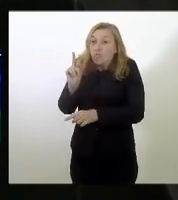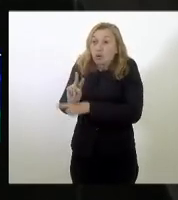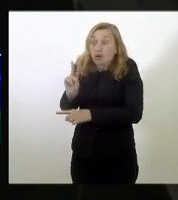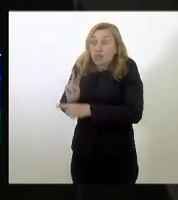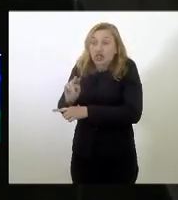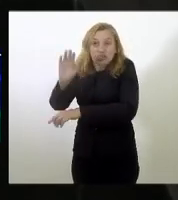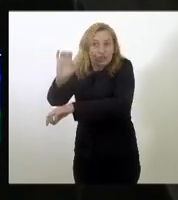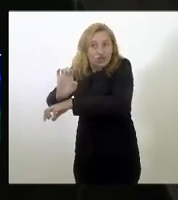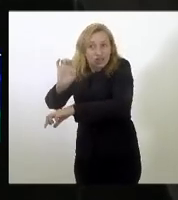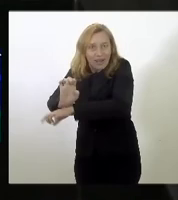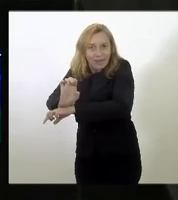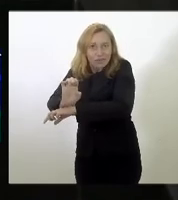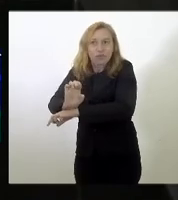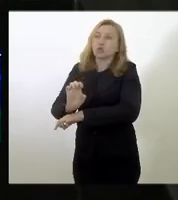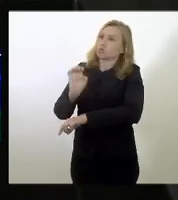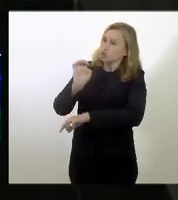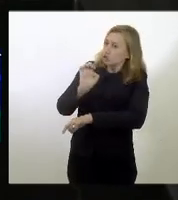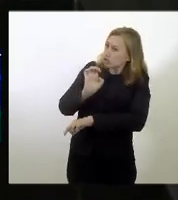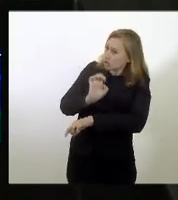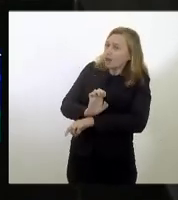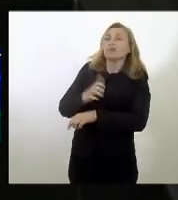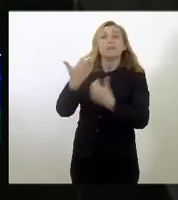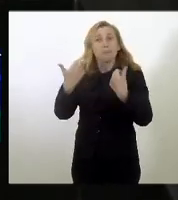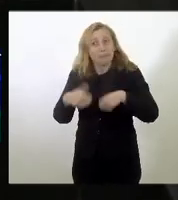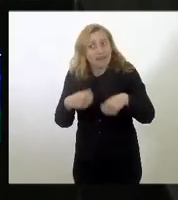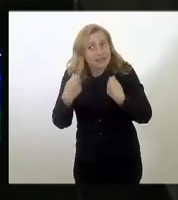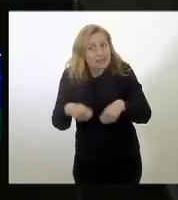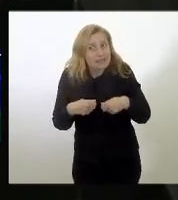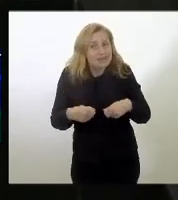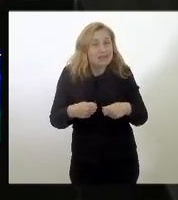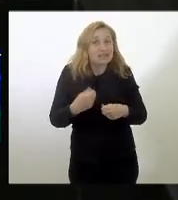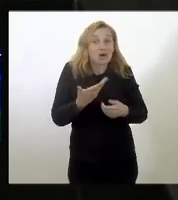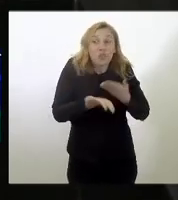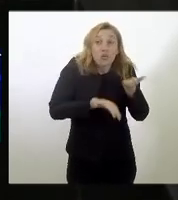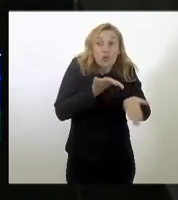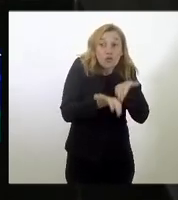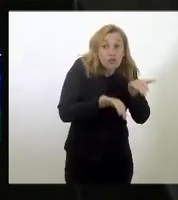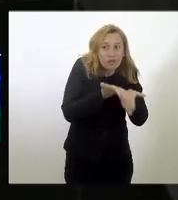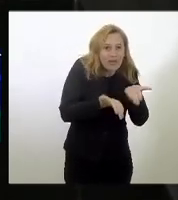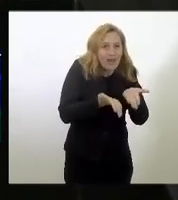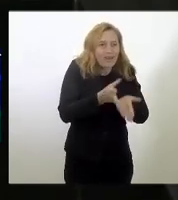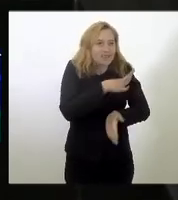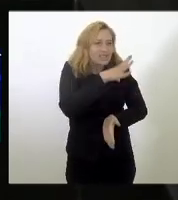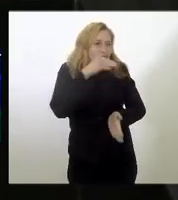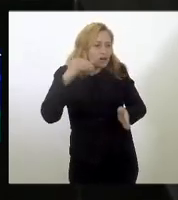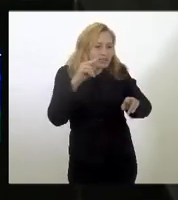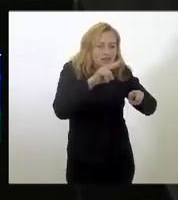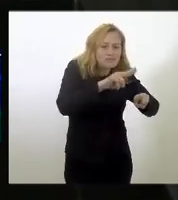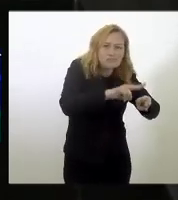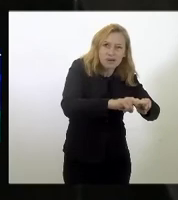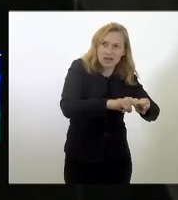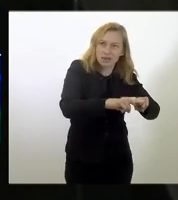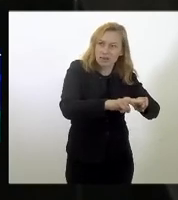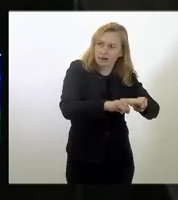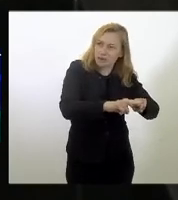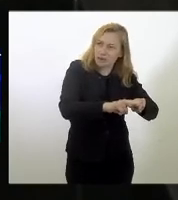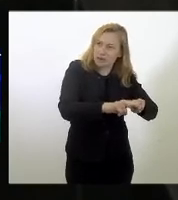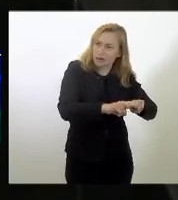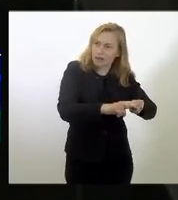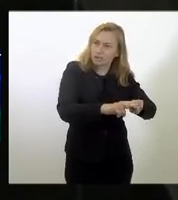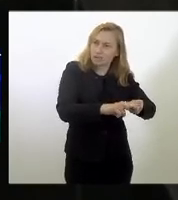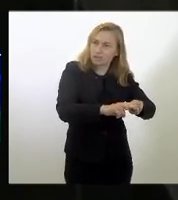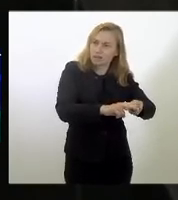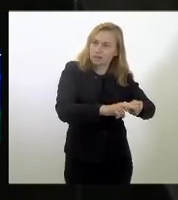Estado precisa garantir que essas meninas e adolescentes tenham a sua